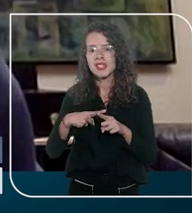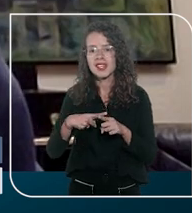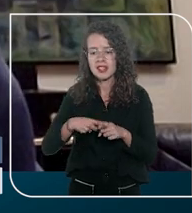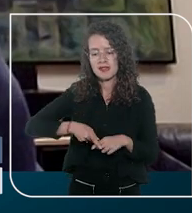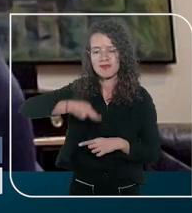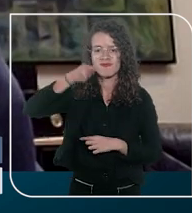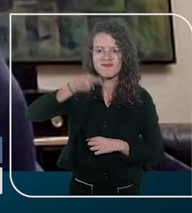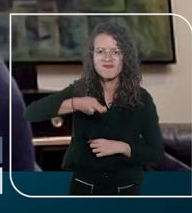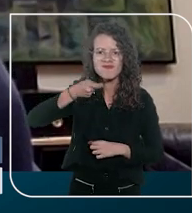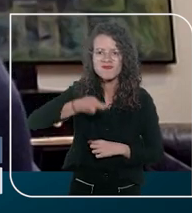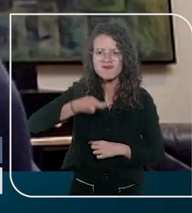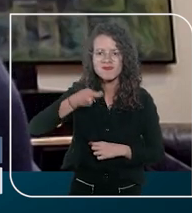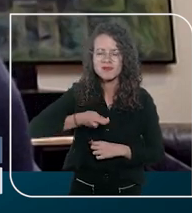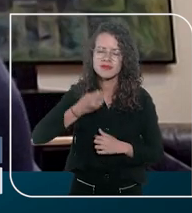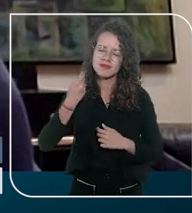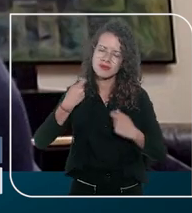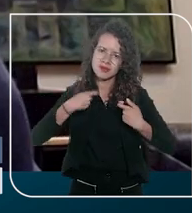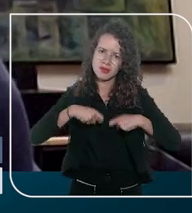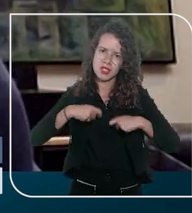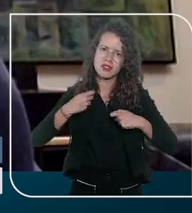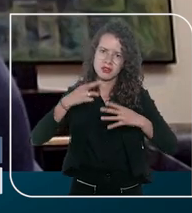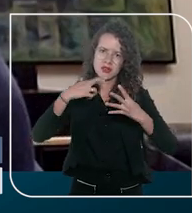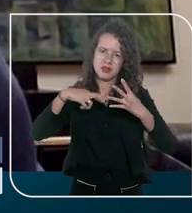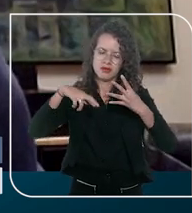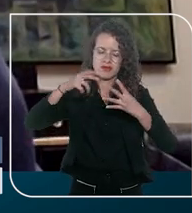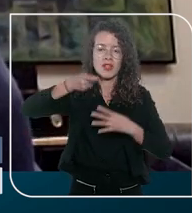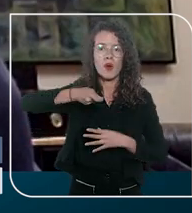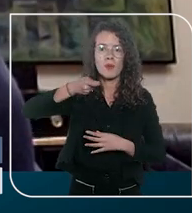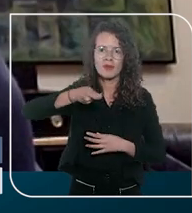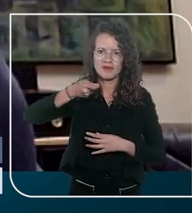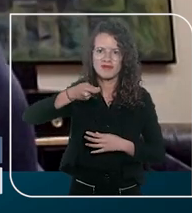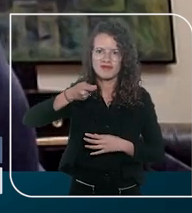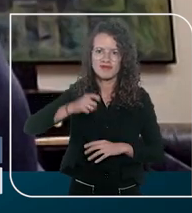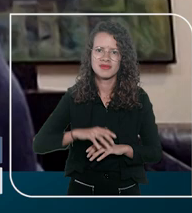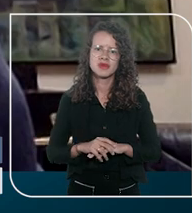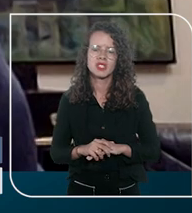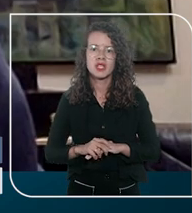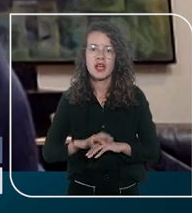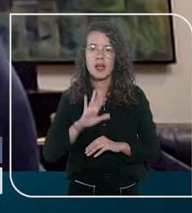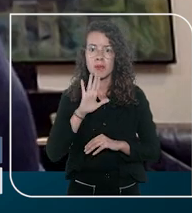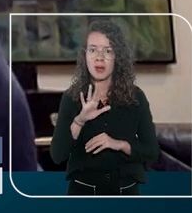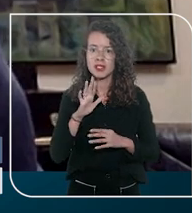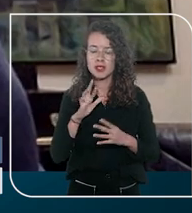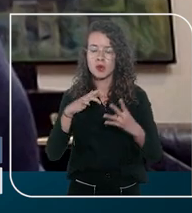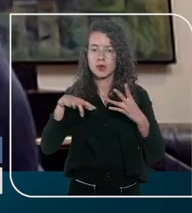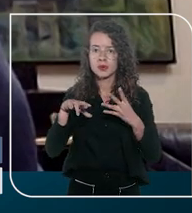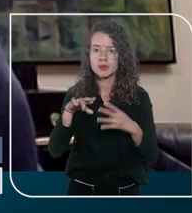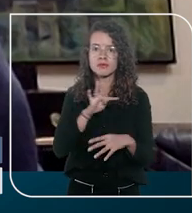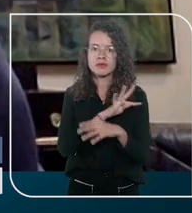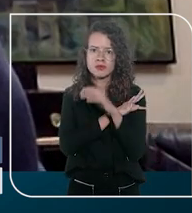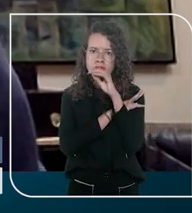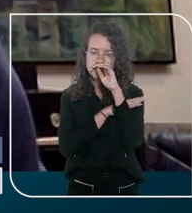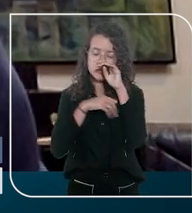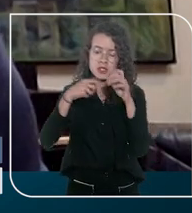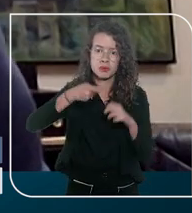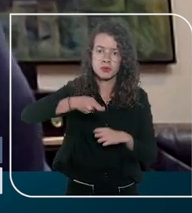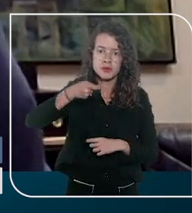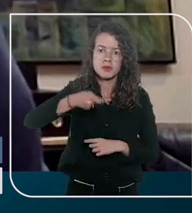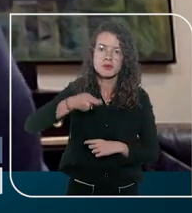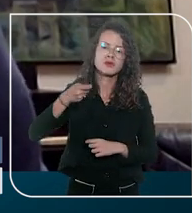técnico exigido na interposição do recurso. Veja o que eu disse para vocês, é um recurso técnico e muito rigoroso.